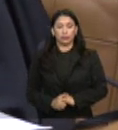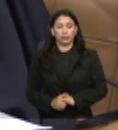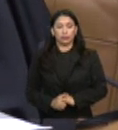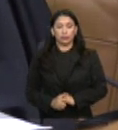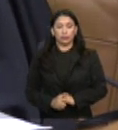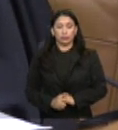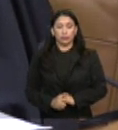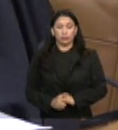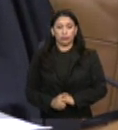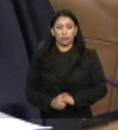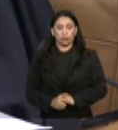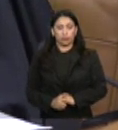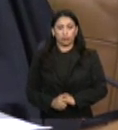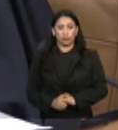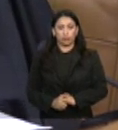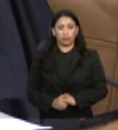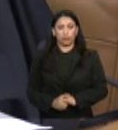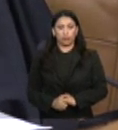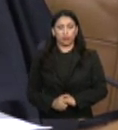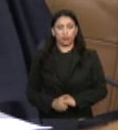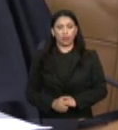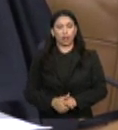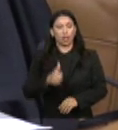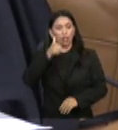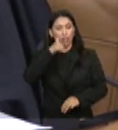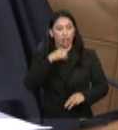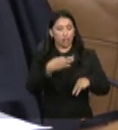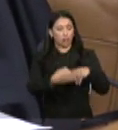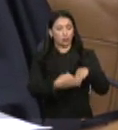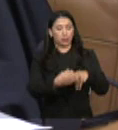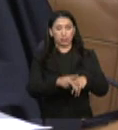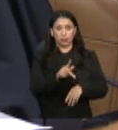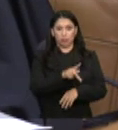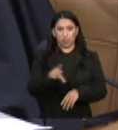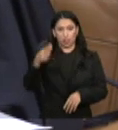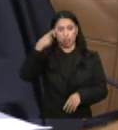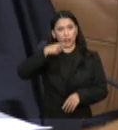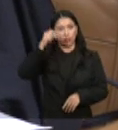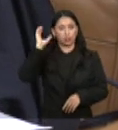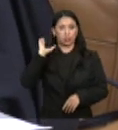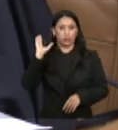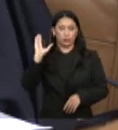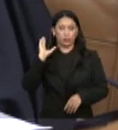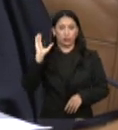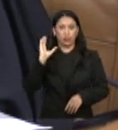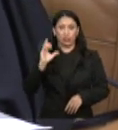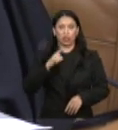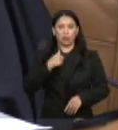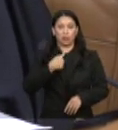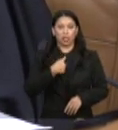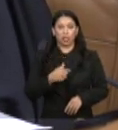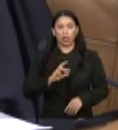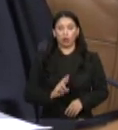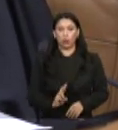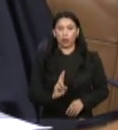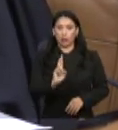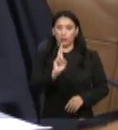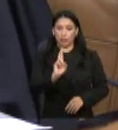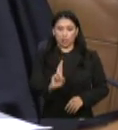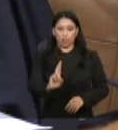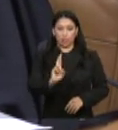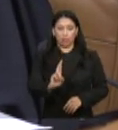a excelentíssima senhora ministra Presidente Rosa Weber para falar pelo tribunal nesta